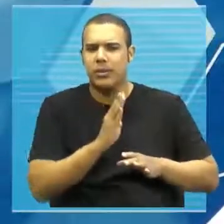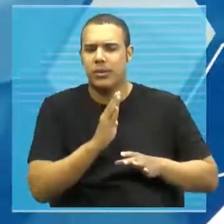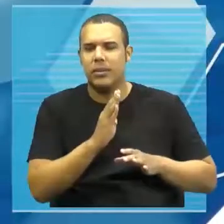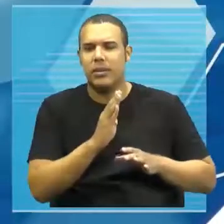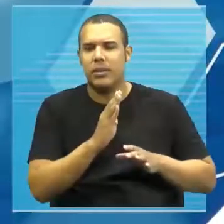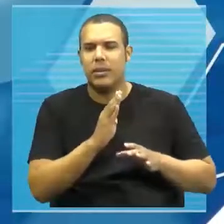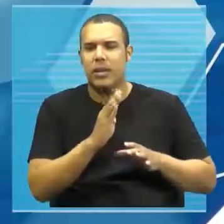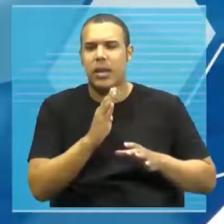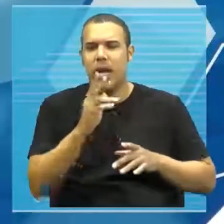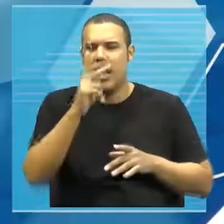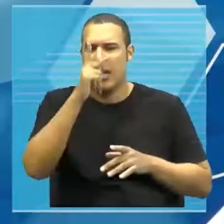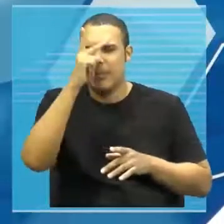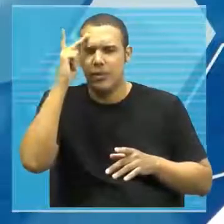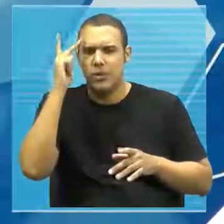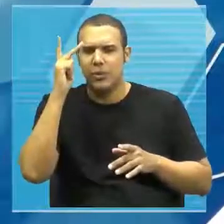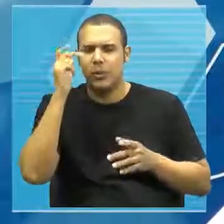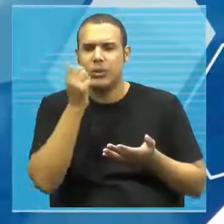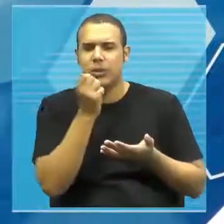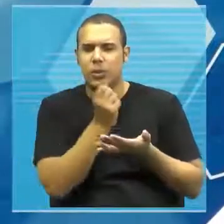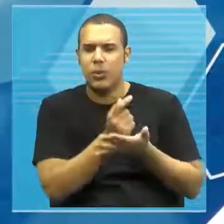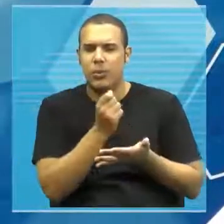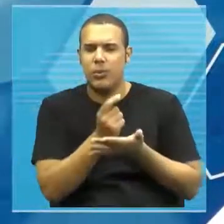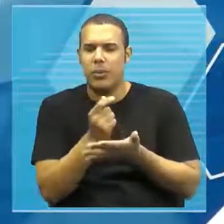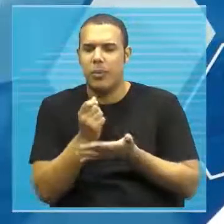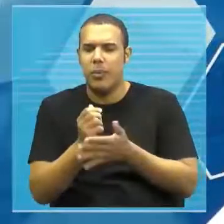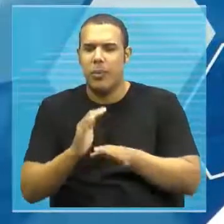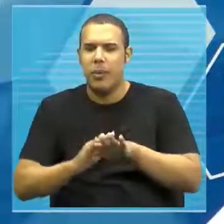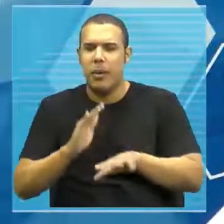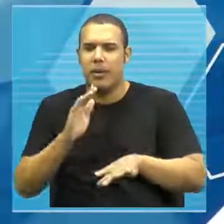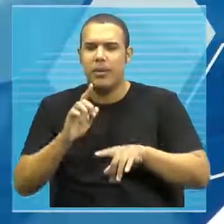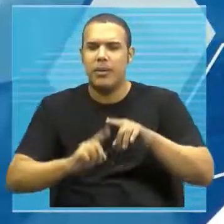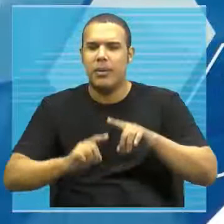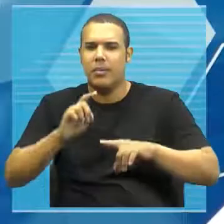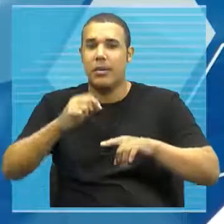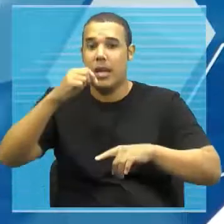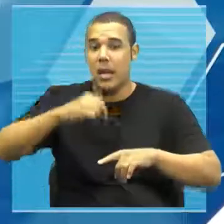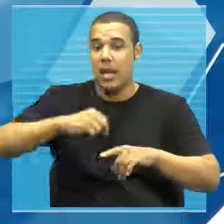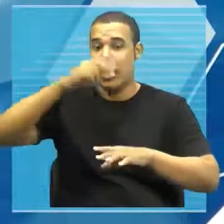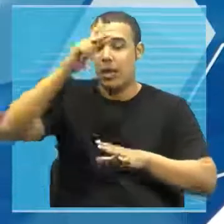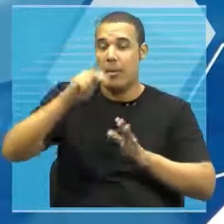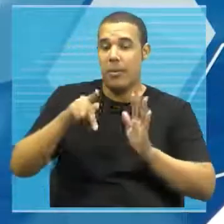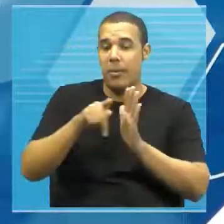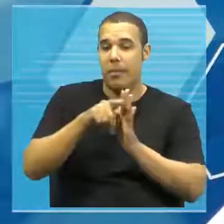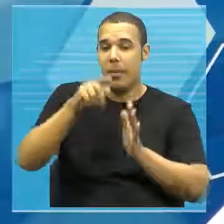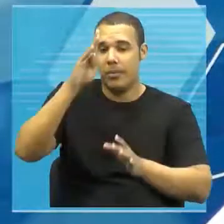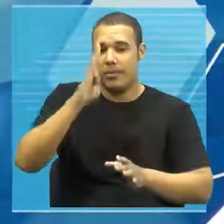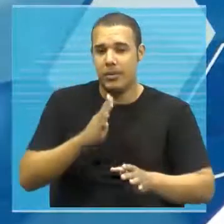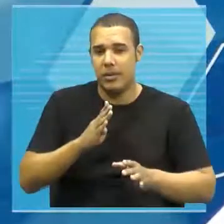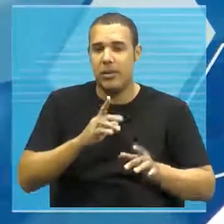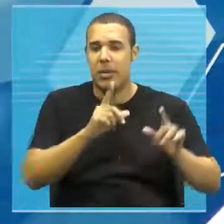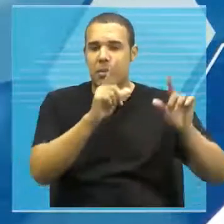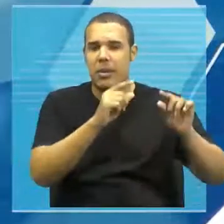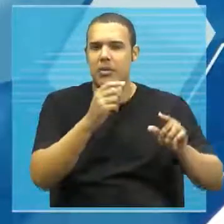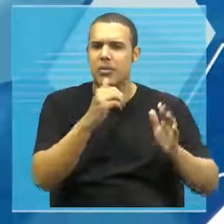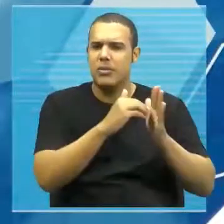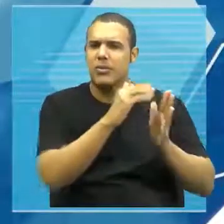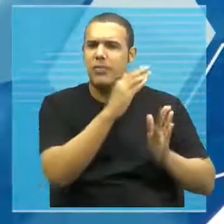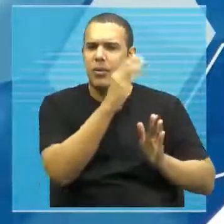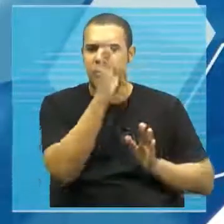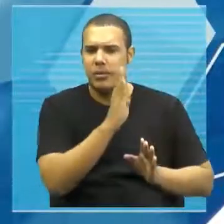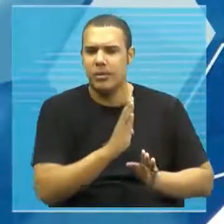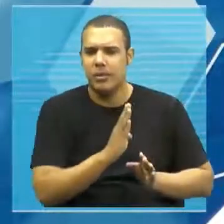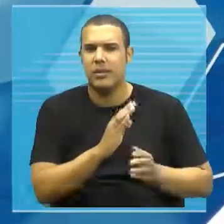tendem a comprar mais produtos nacionais e menos produtos importados